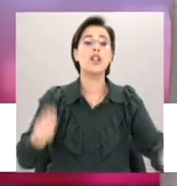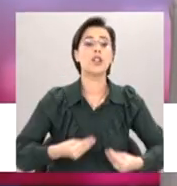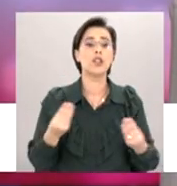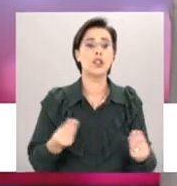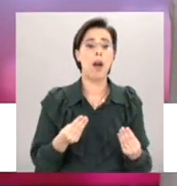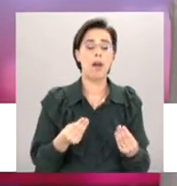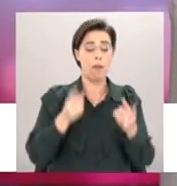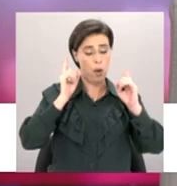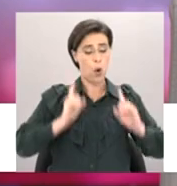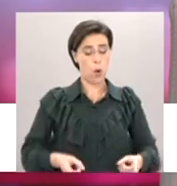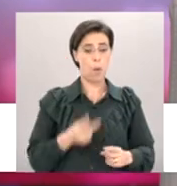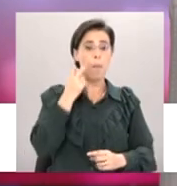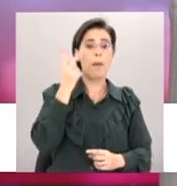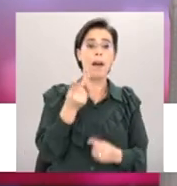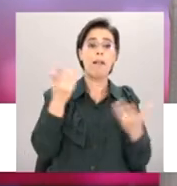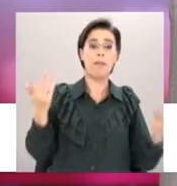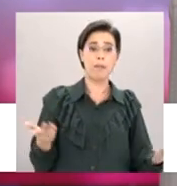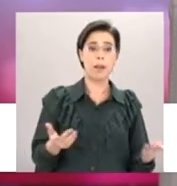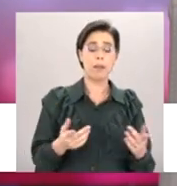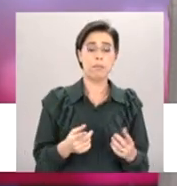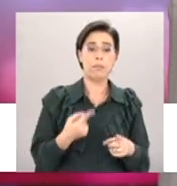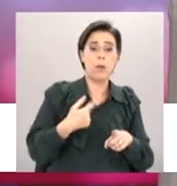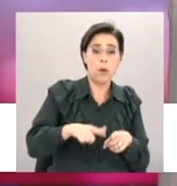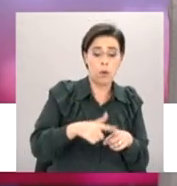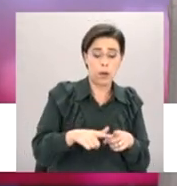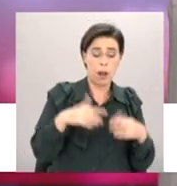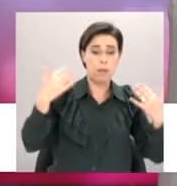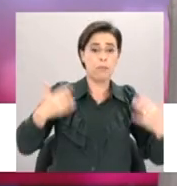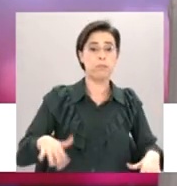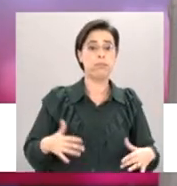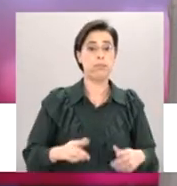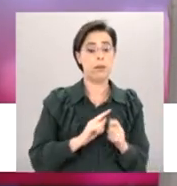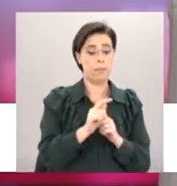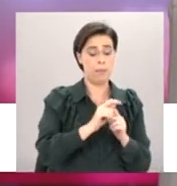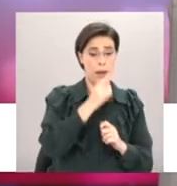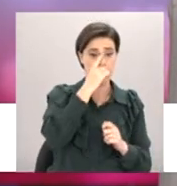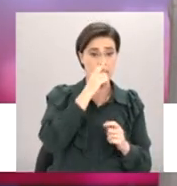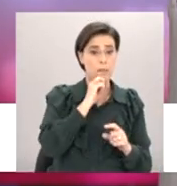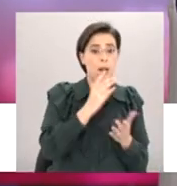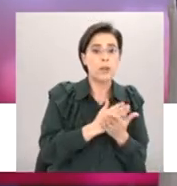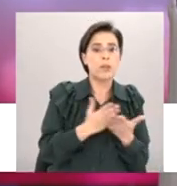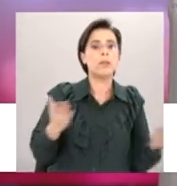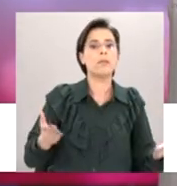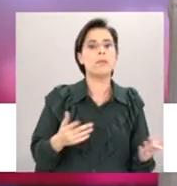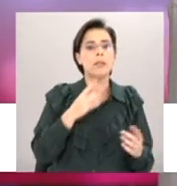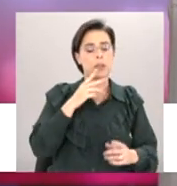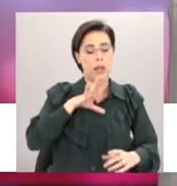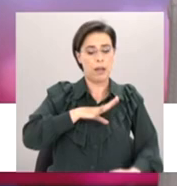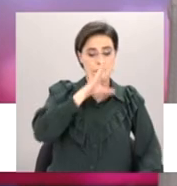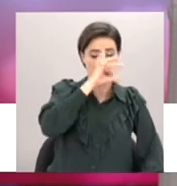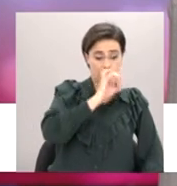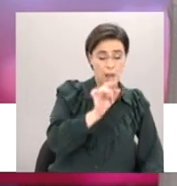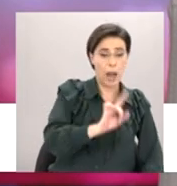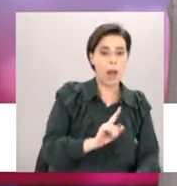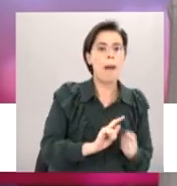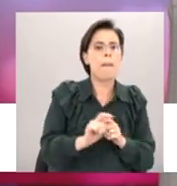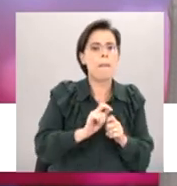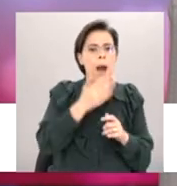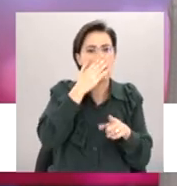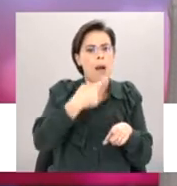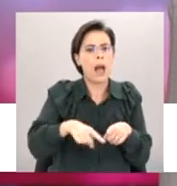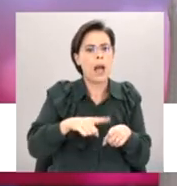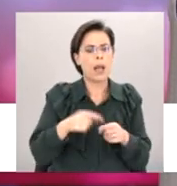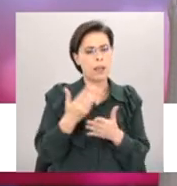é começarem a sua vida com crédito monumental em cima para poder estudar Se não forem Milionários é pagar em